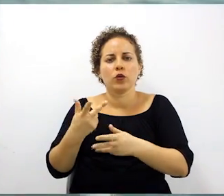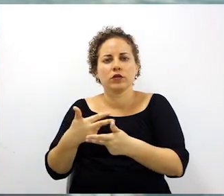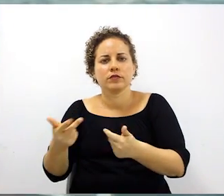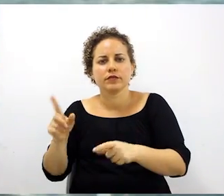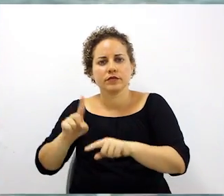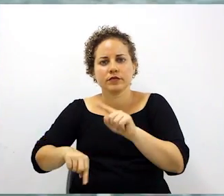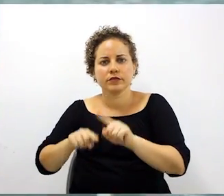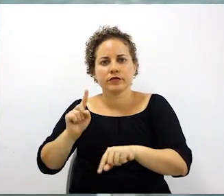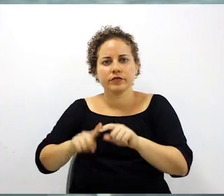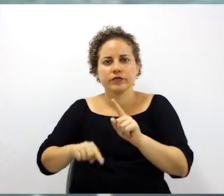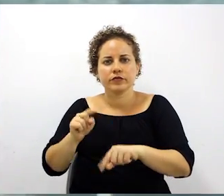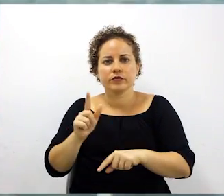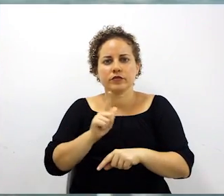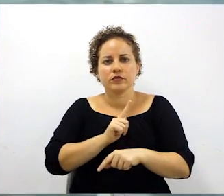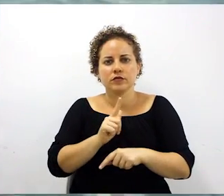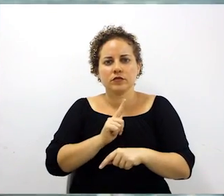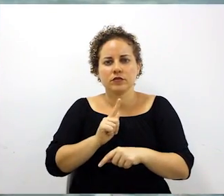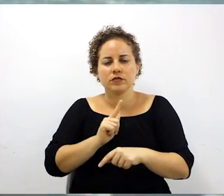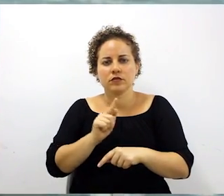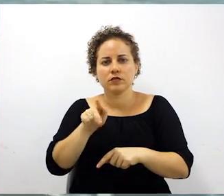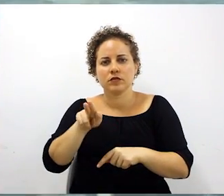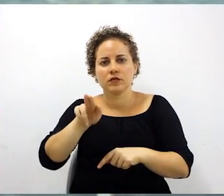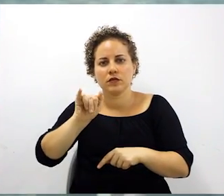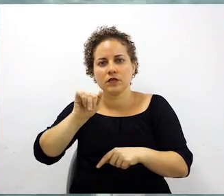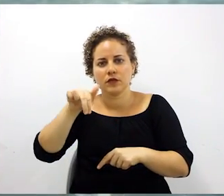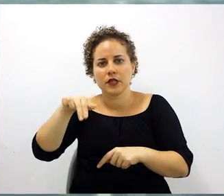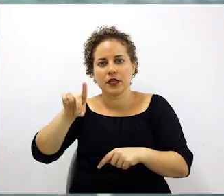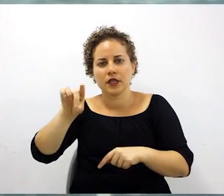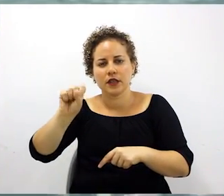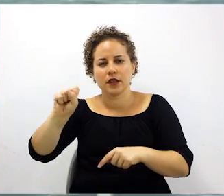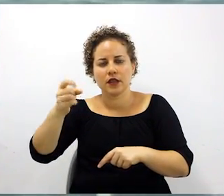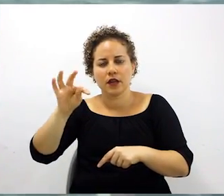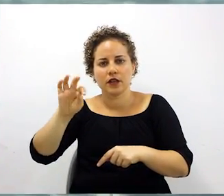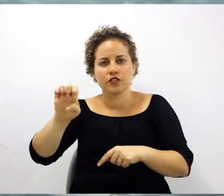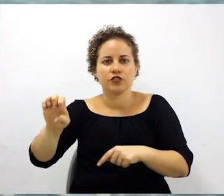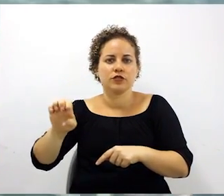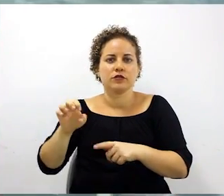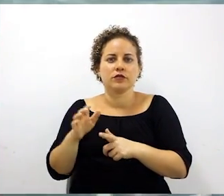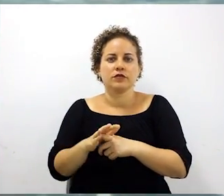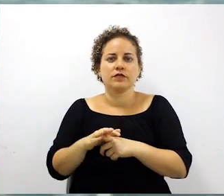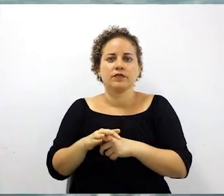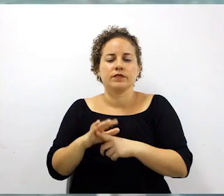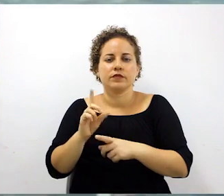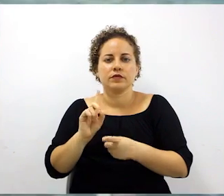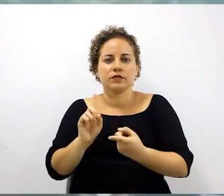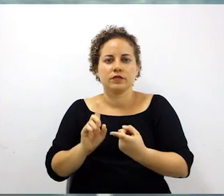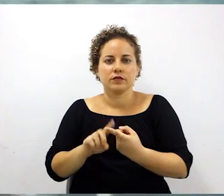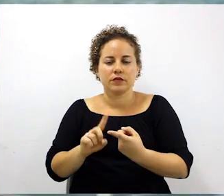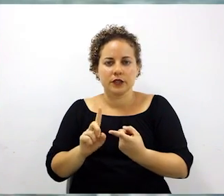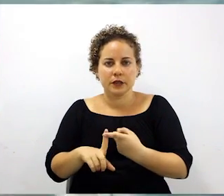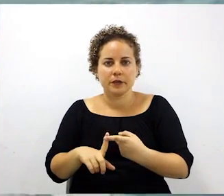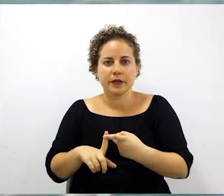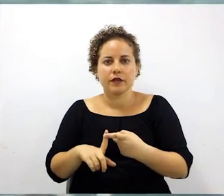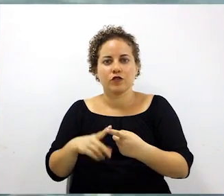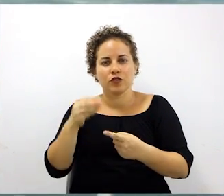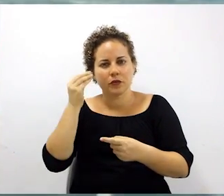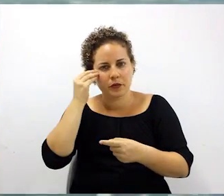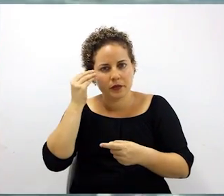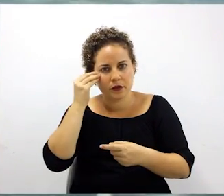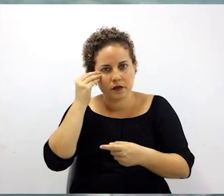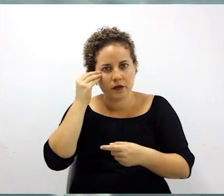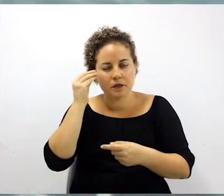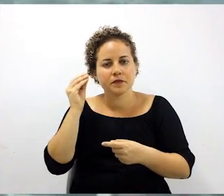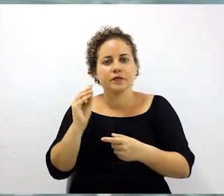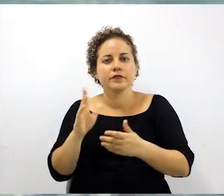peças desses guindastes, essas peças não vão cair na embarcação. Outra coisa que você pode observar, que você